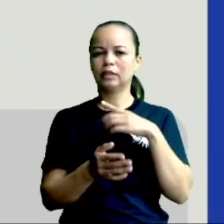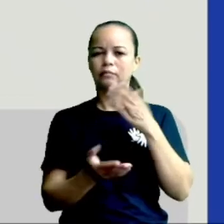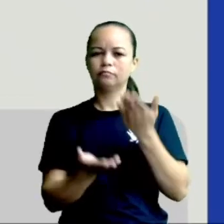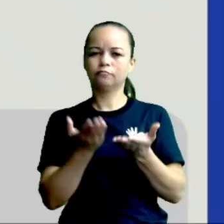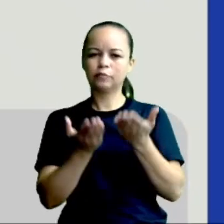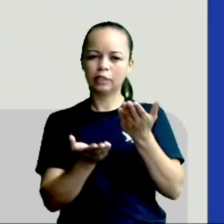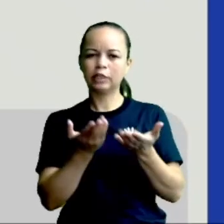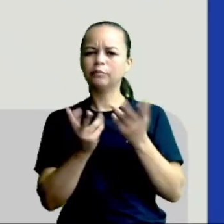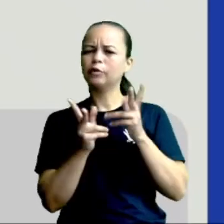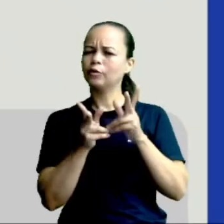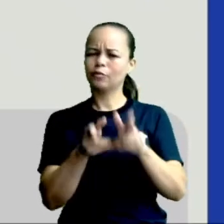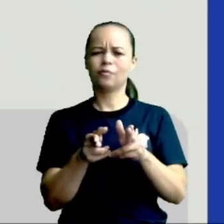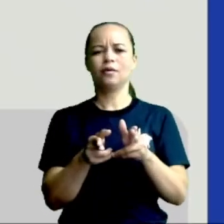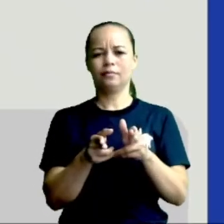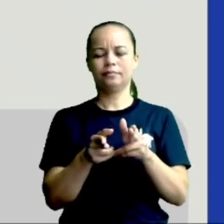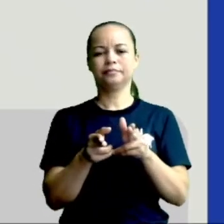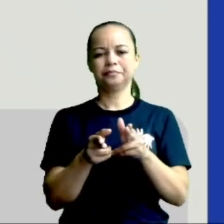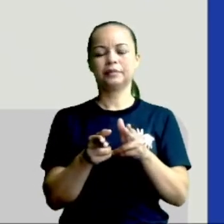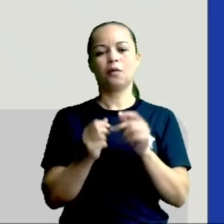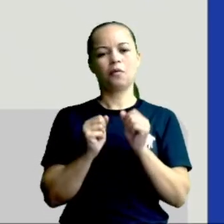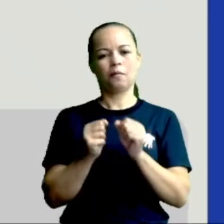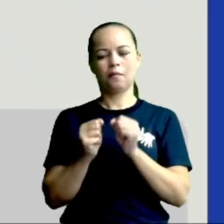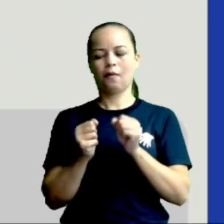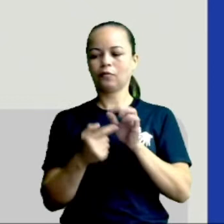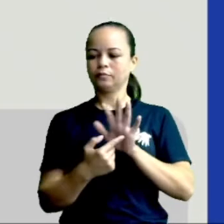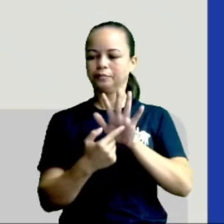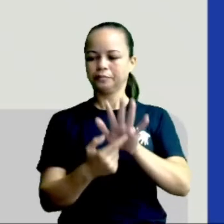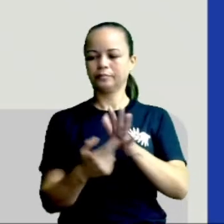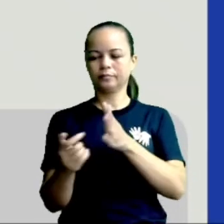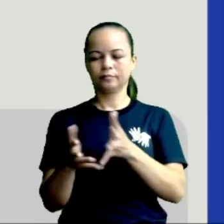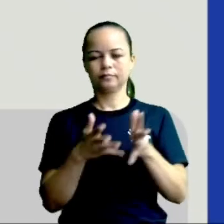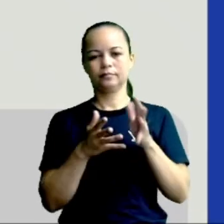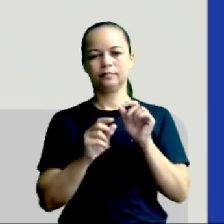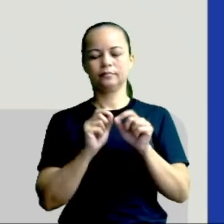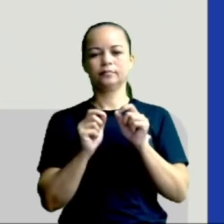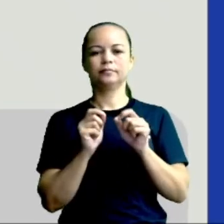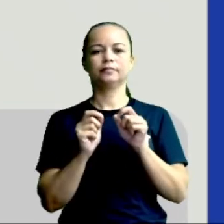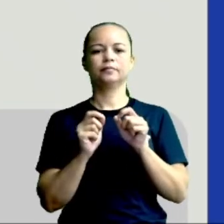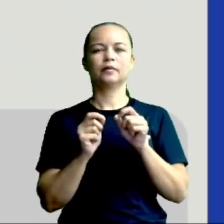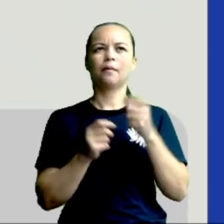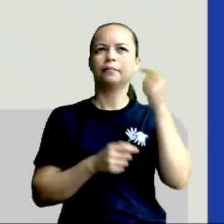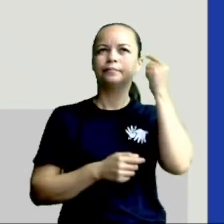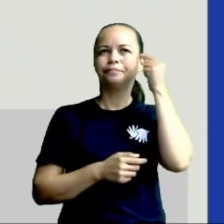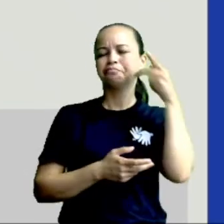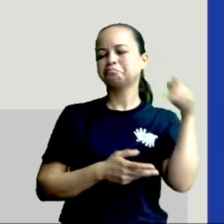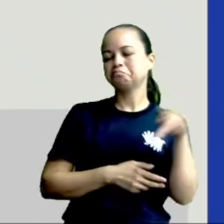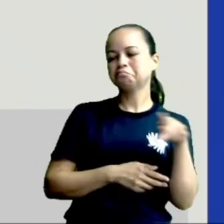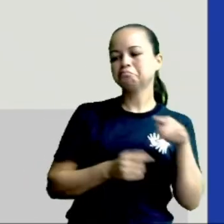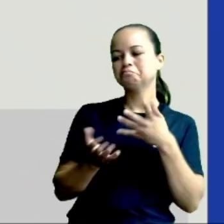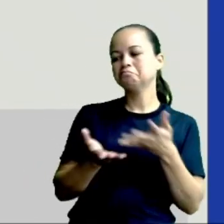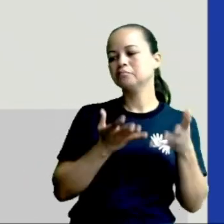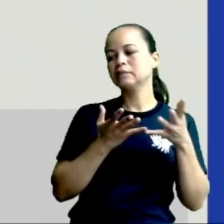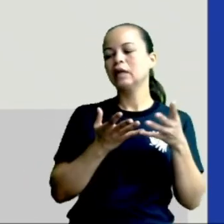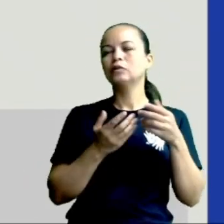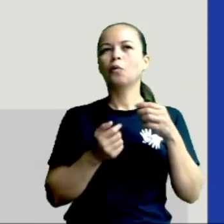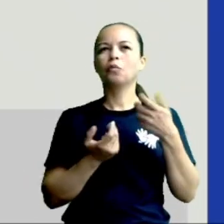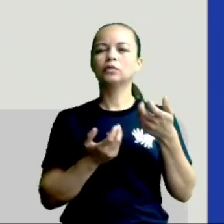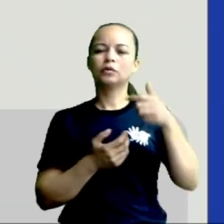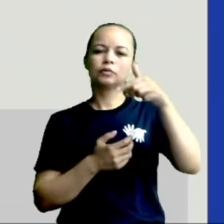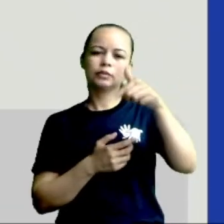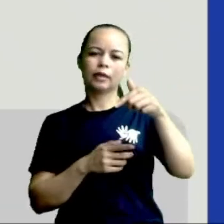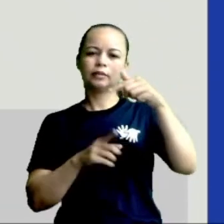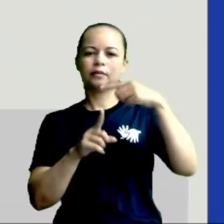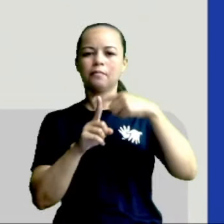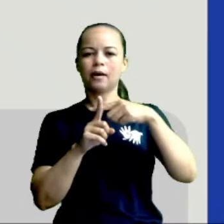equilíbrio tá então eu posso aumentar aí na operação a professora eu pensei Ah que eu tô contando 7 +